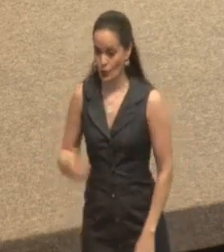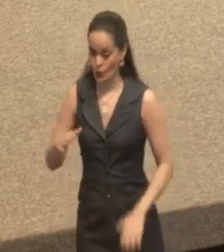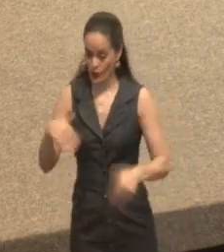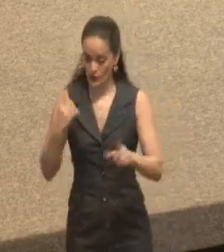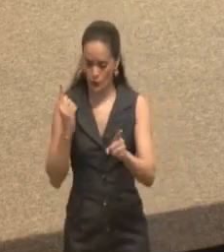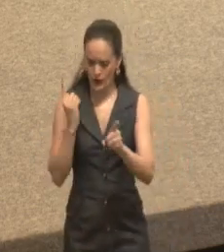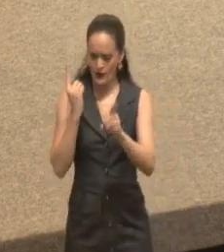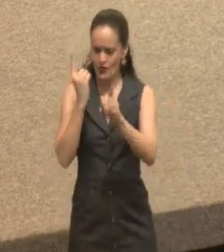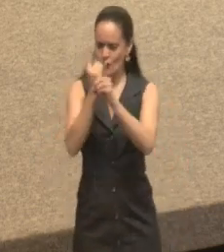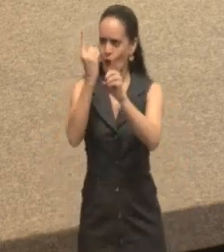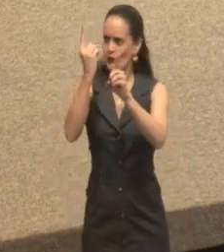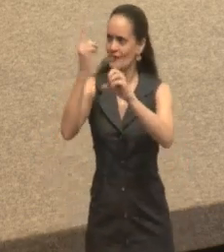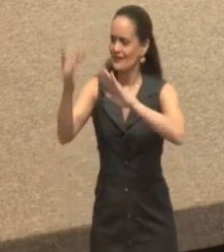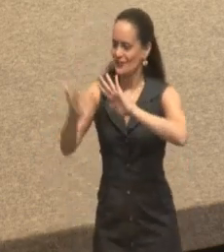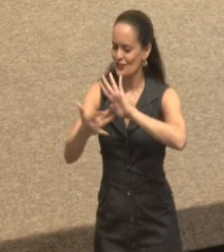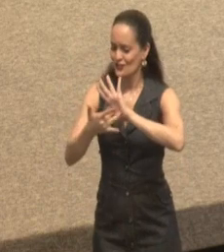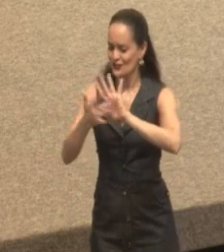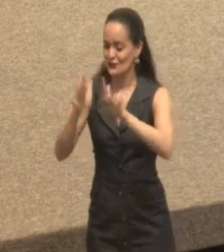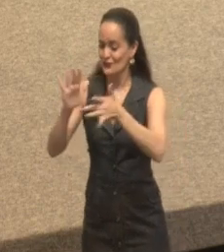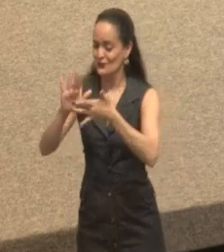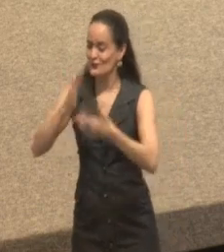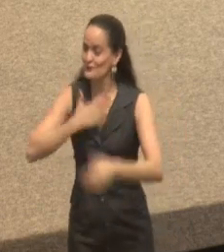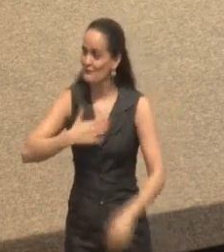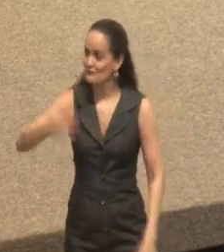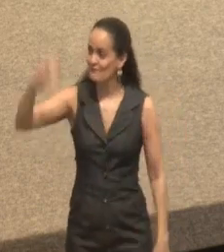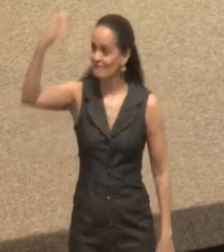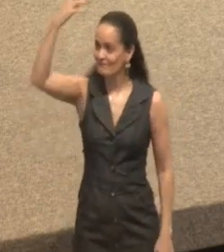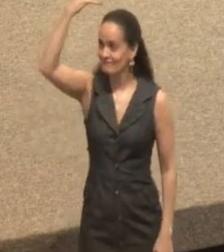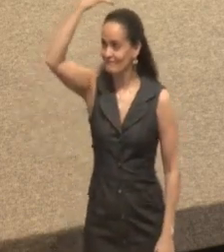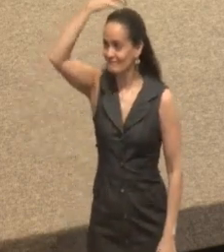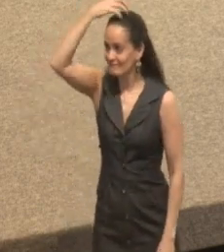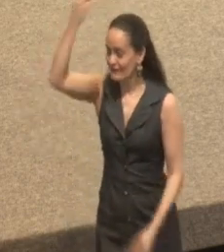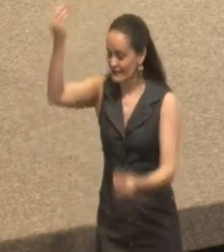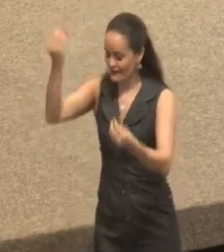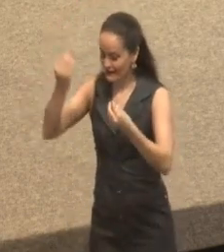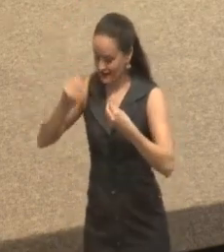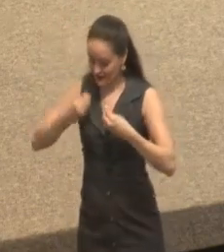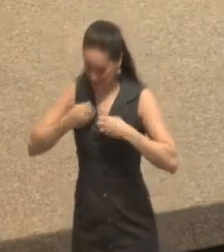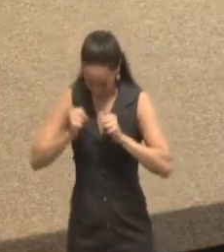encontrei a Jesus, meu Rei, o milagre